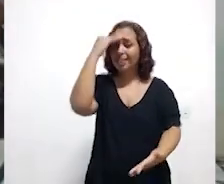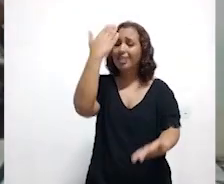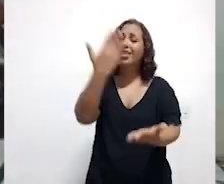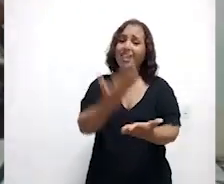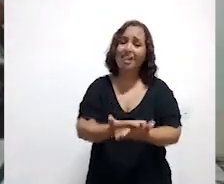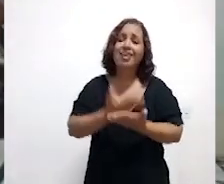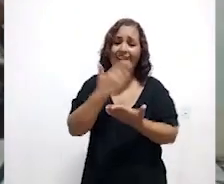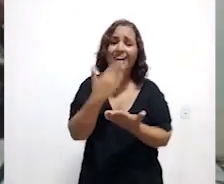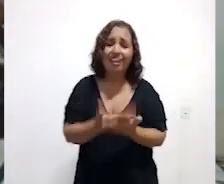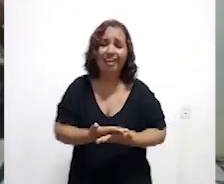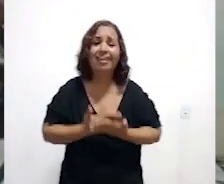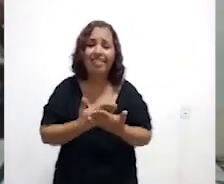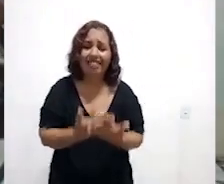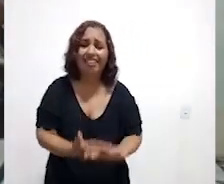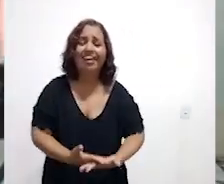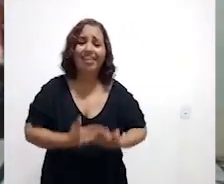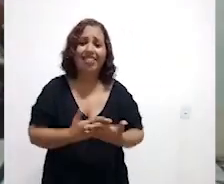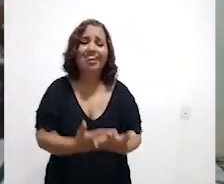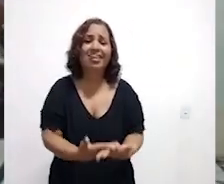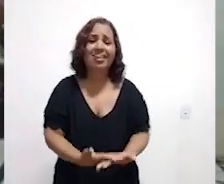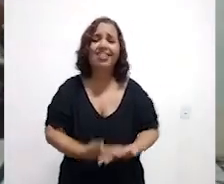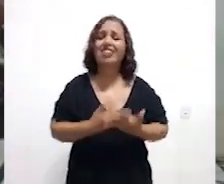Creia,